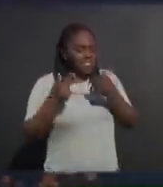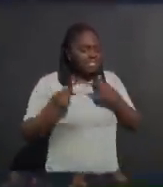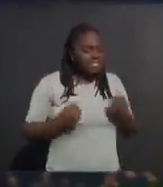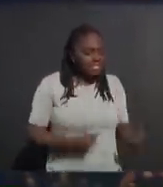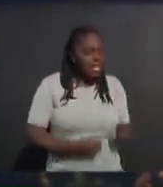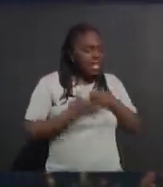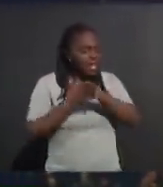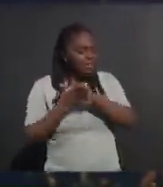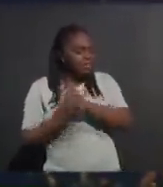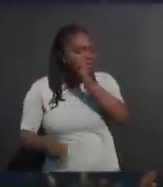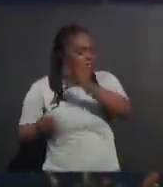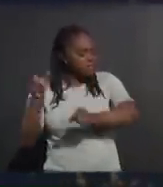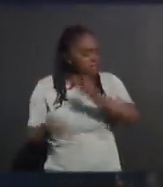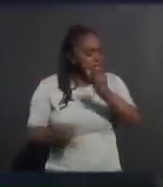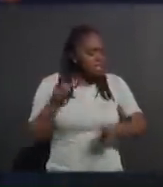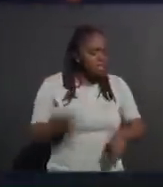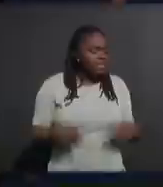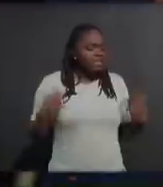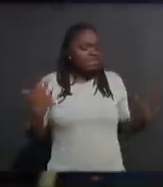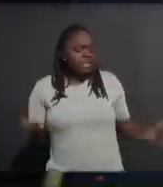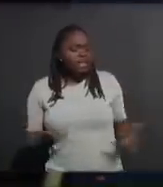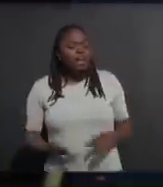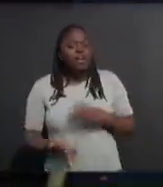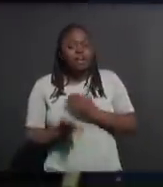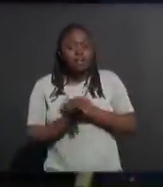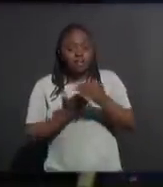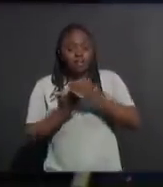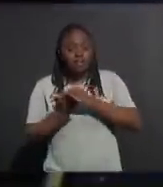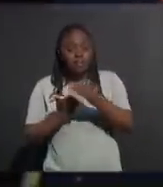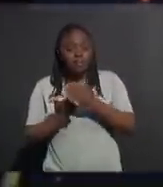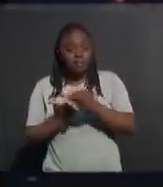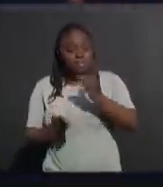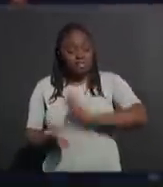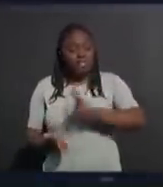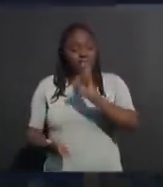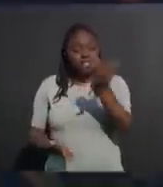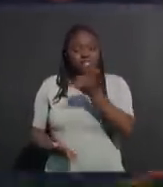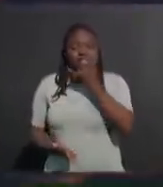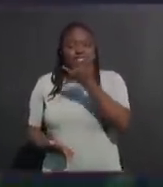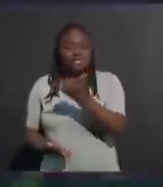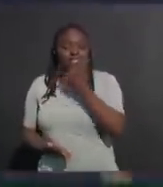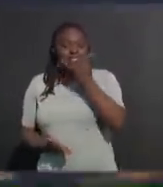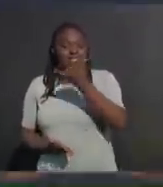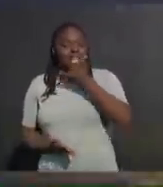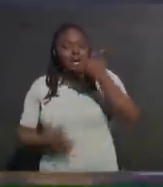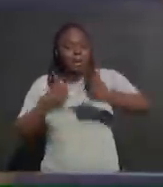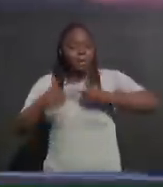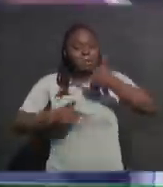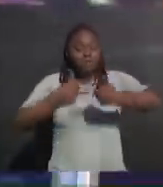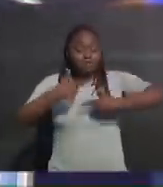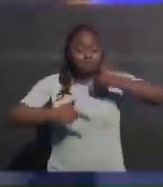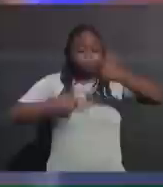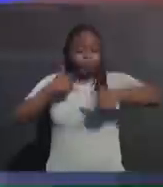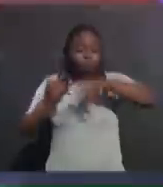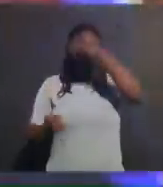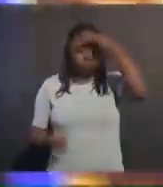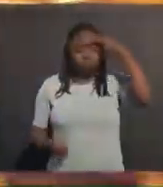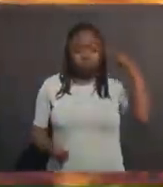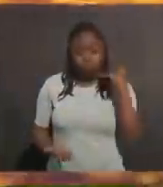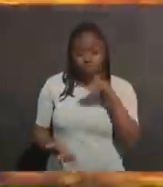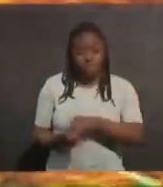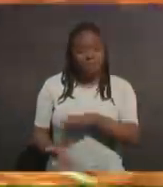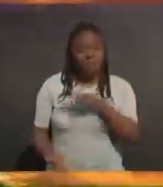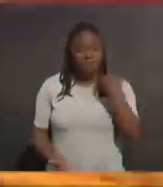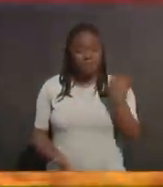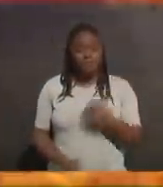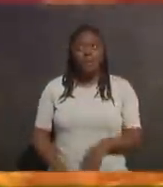para sustentar as pessoas, que é para mandar. A gente começa a dar desculpas espirituais para trabalhar até morrer. Aí